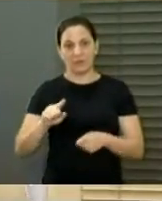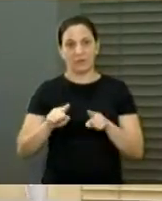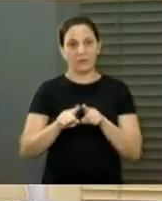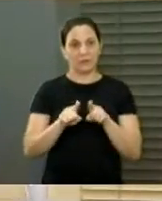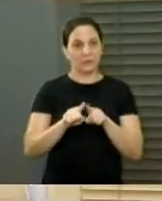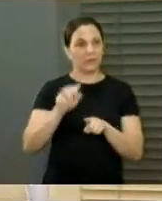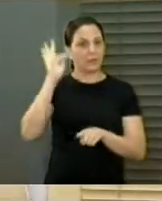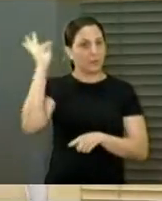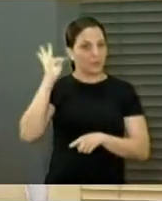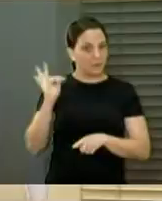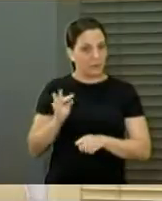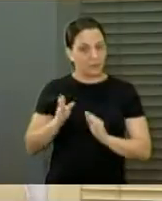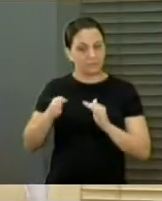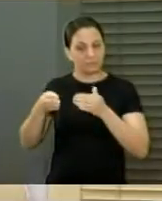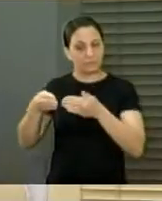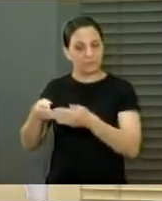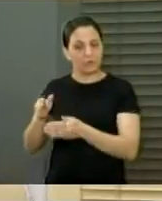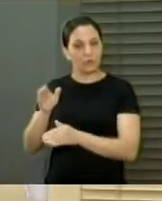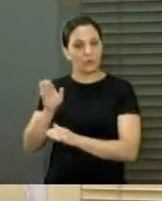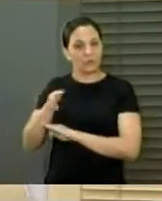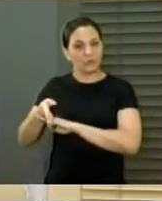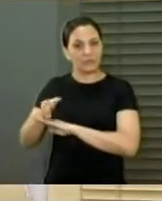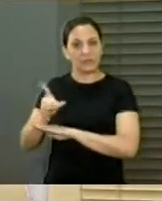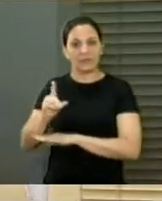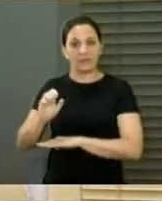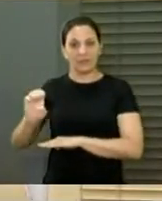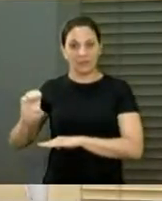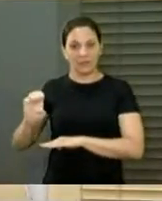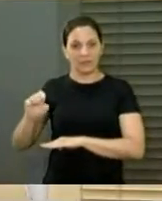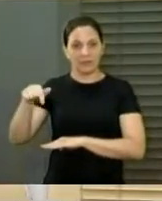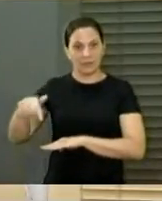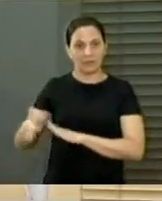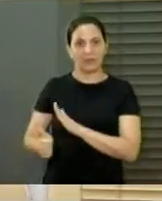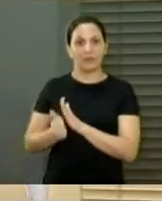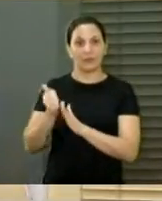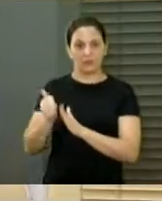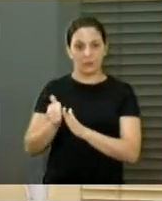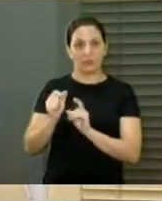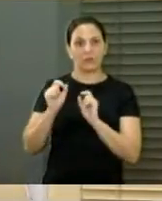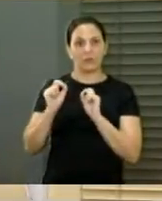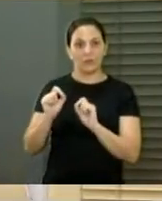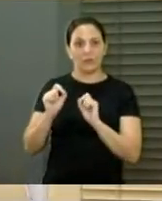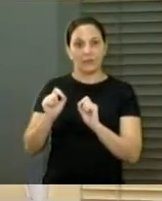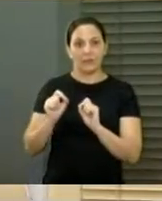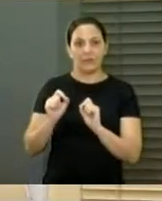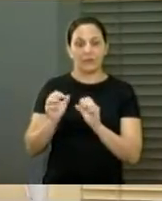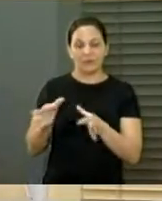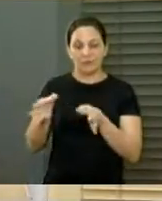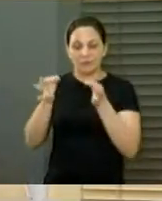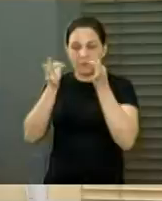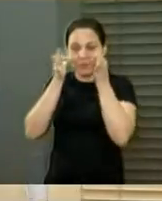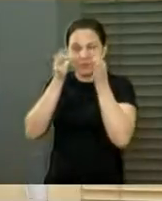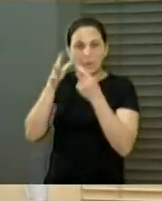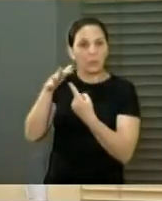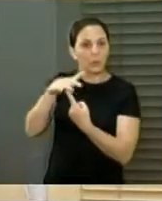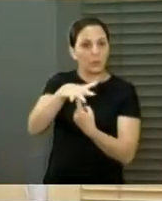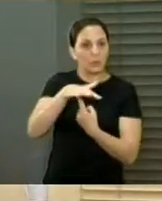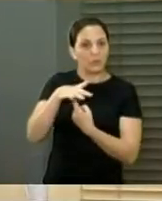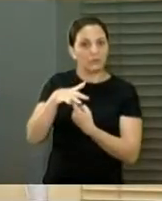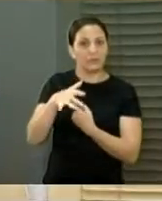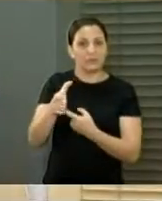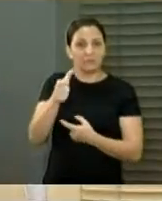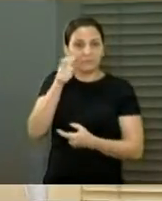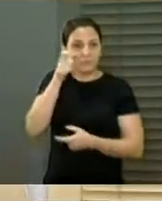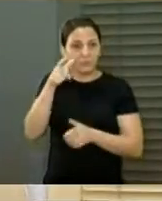o DAE, Departamento Autônomo de Água e Esgotos. Quem dá a devida atenção ao meio ambiente e tem interesse